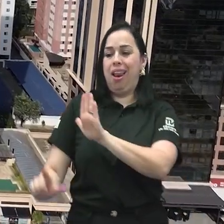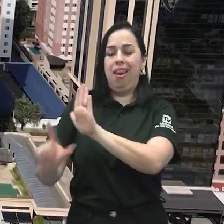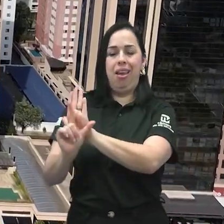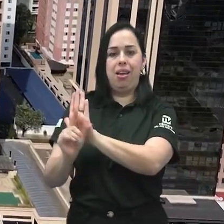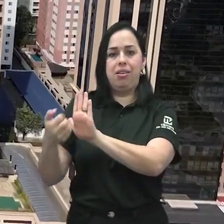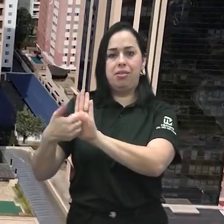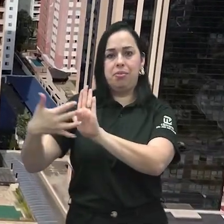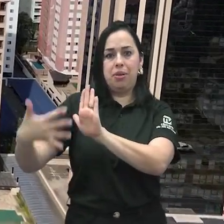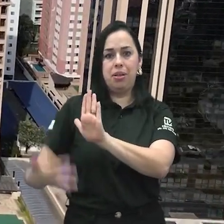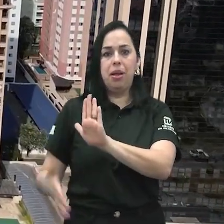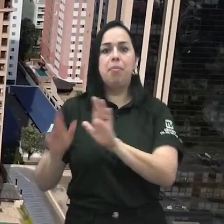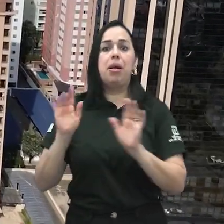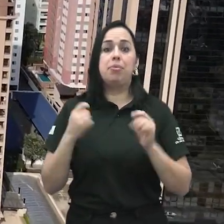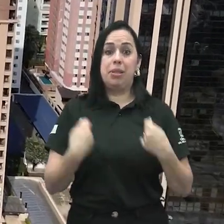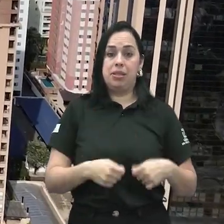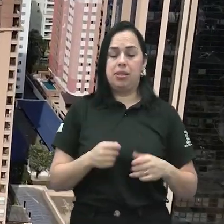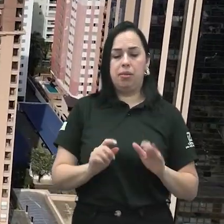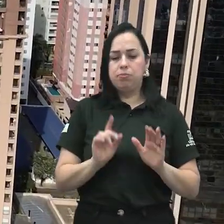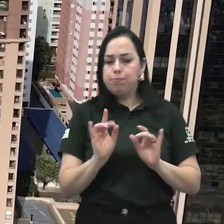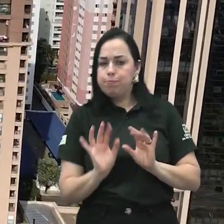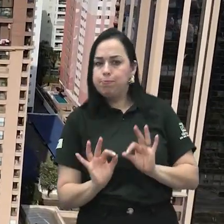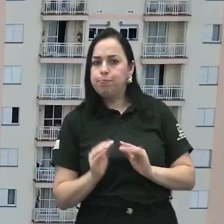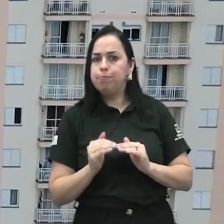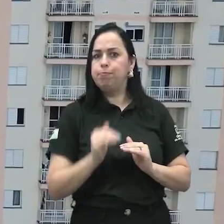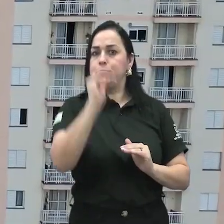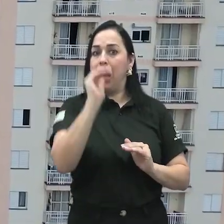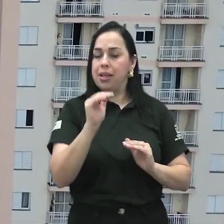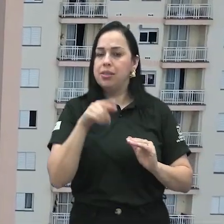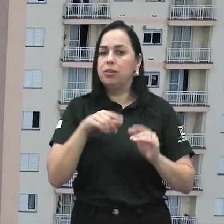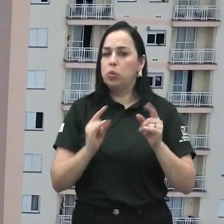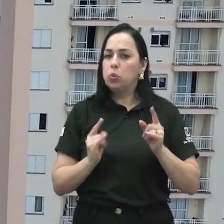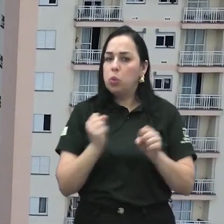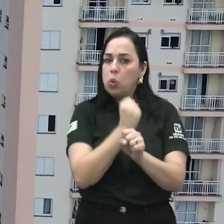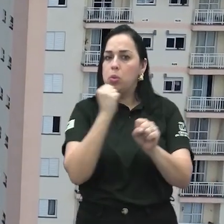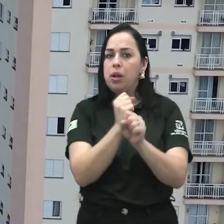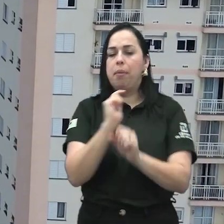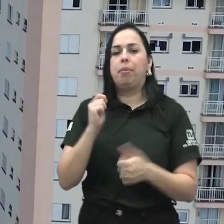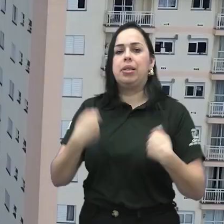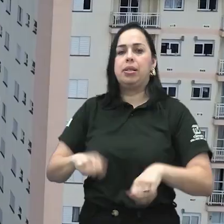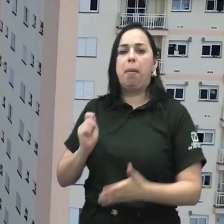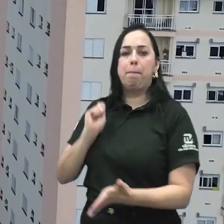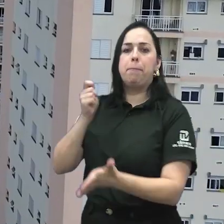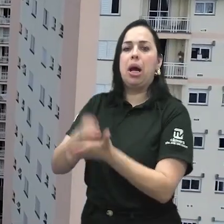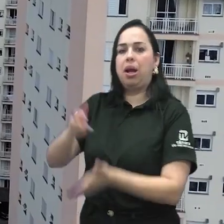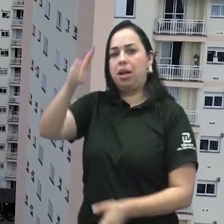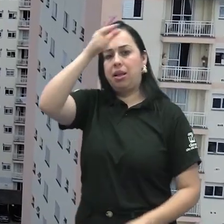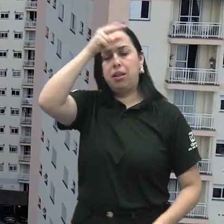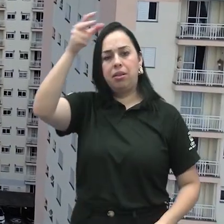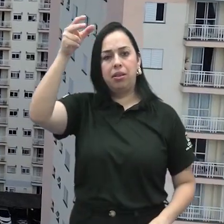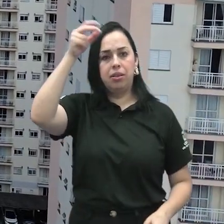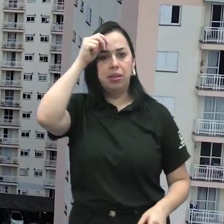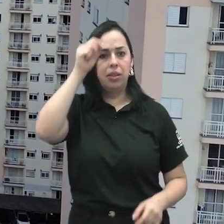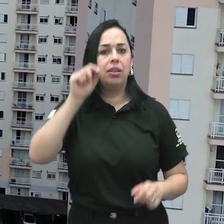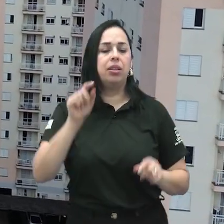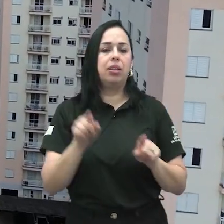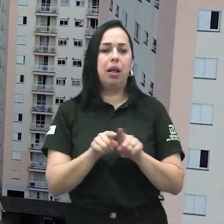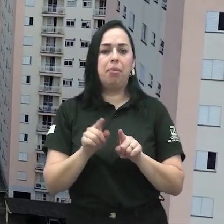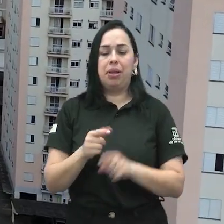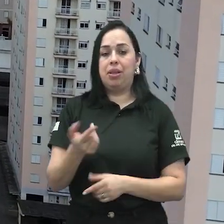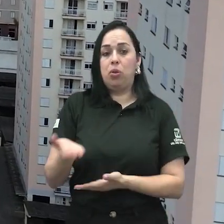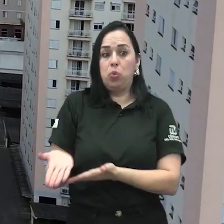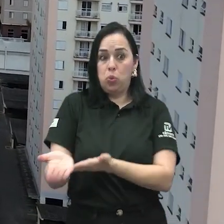mediante pagamento ao município. Para o Executivo, A medida garante a aplicação